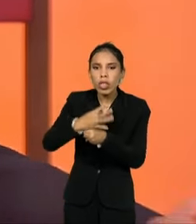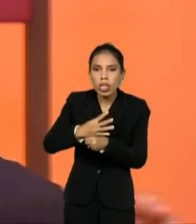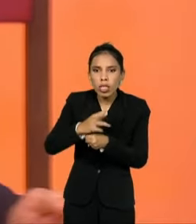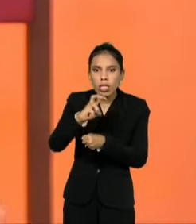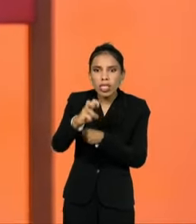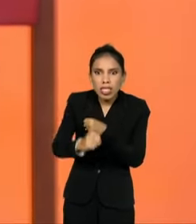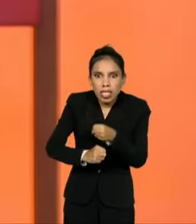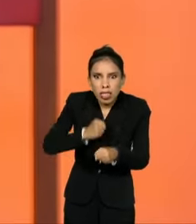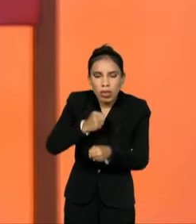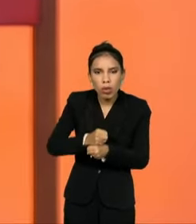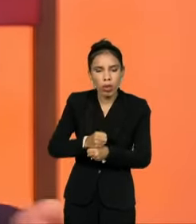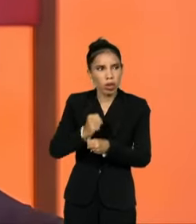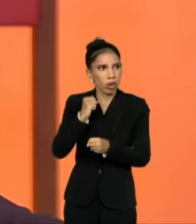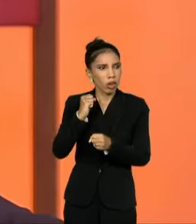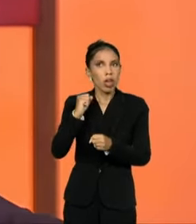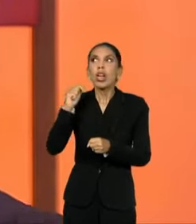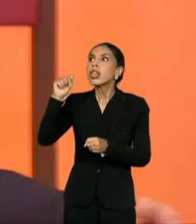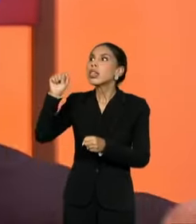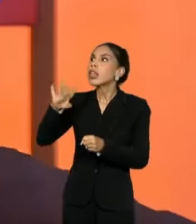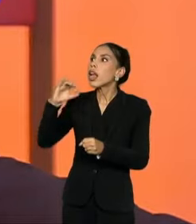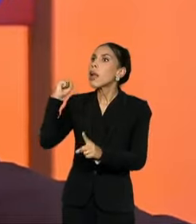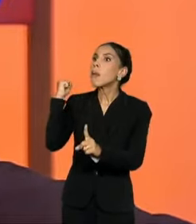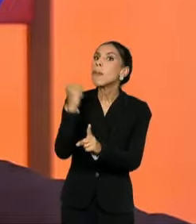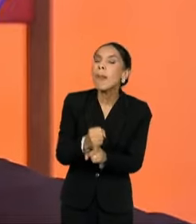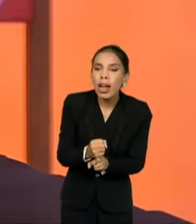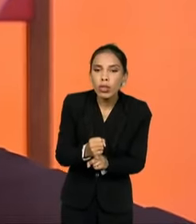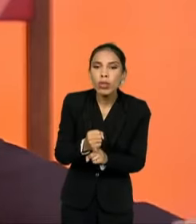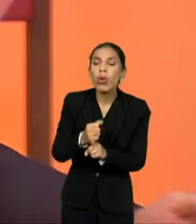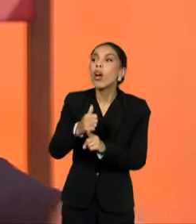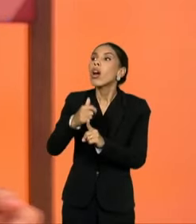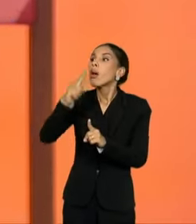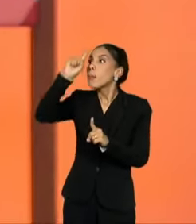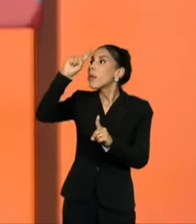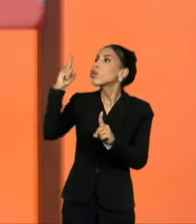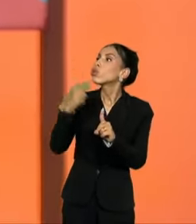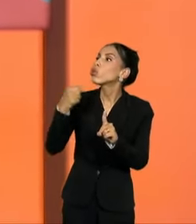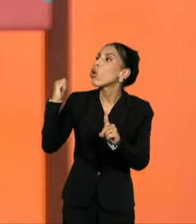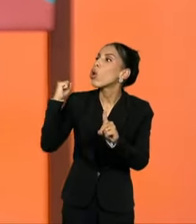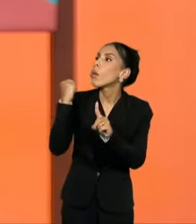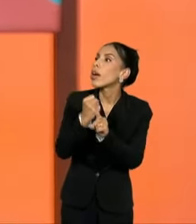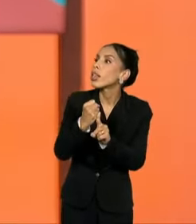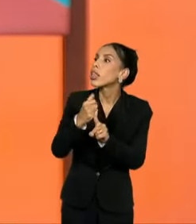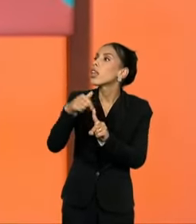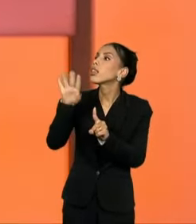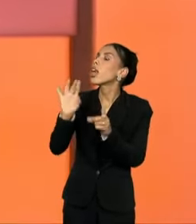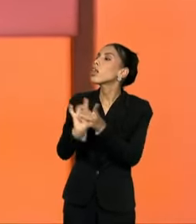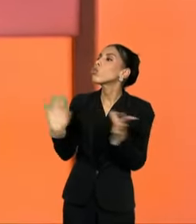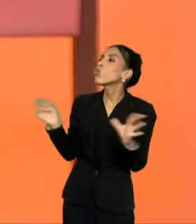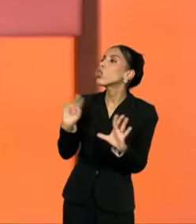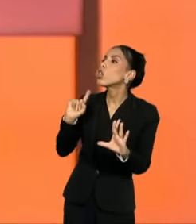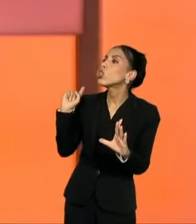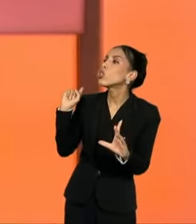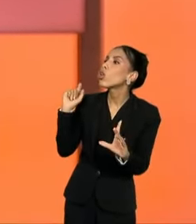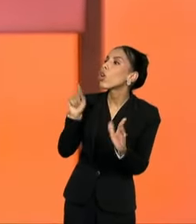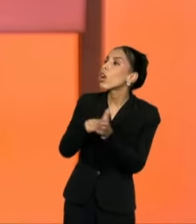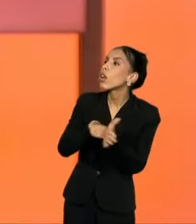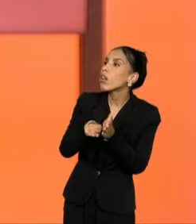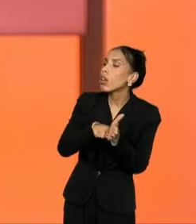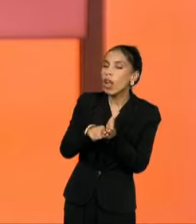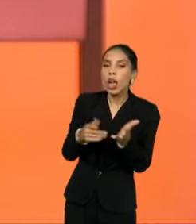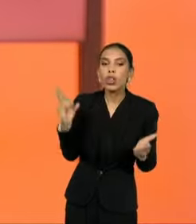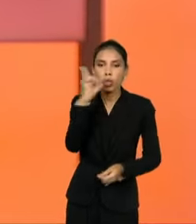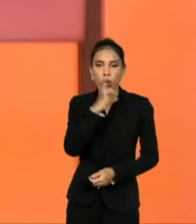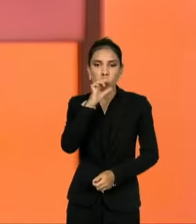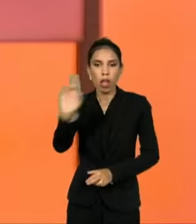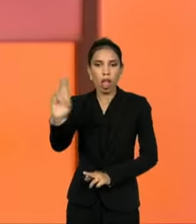1 ano, 2 anos, 3 anos, 4 anos, 5 anos. Então, é quem matou, quem mandou matar e quem não deixa investigar. Sim. Essa era uma terceira pergunta que foi respondida nesse